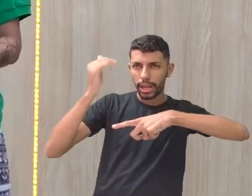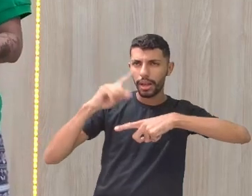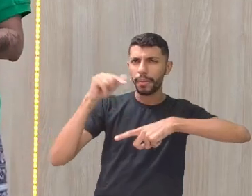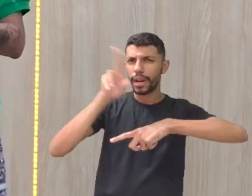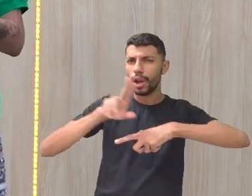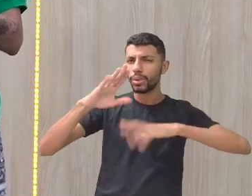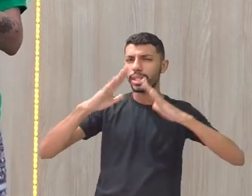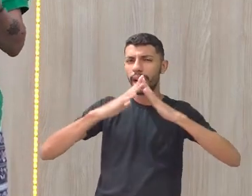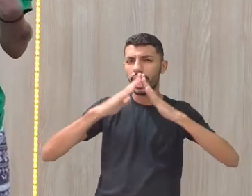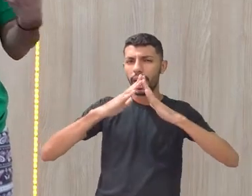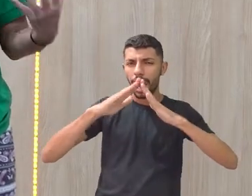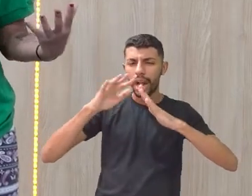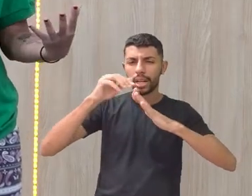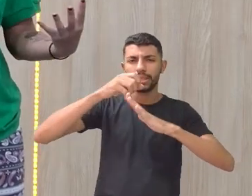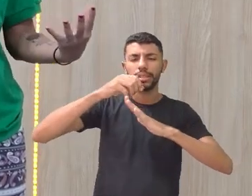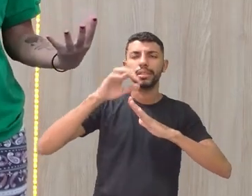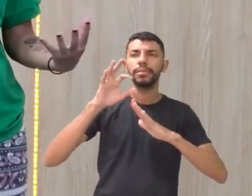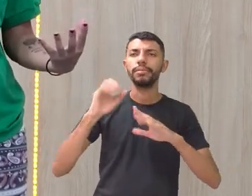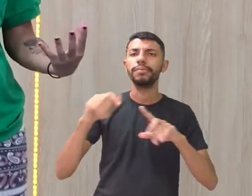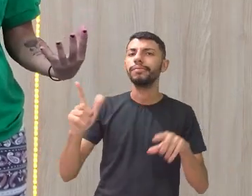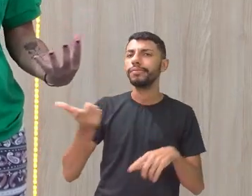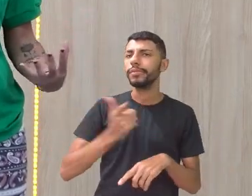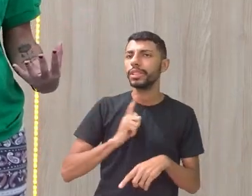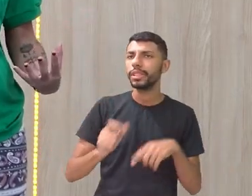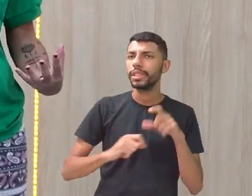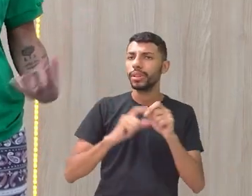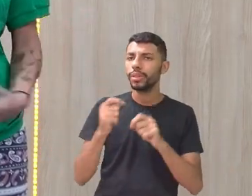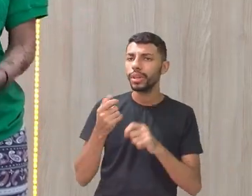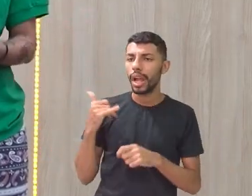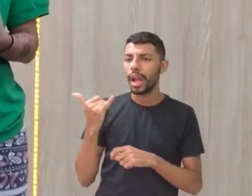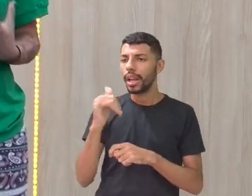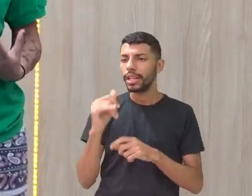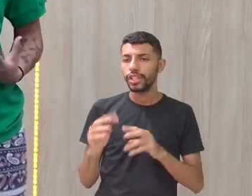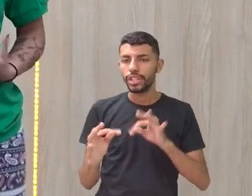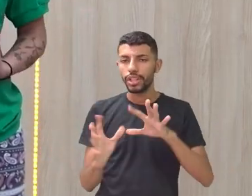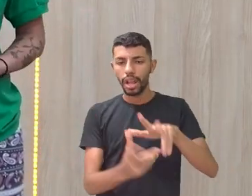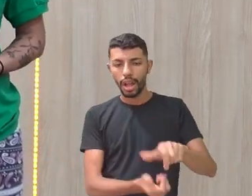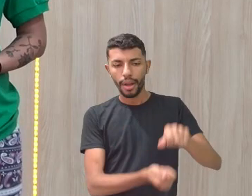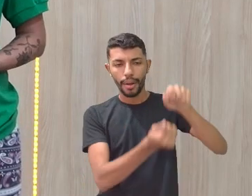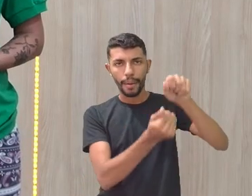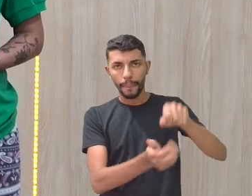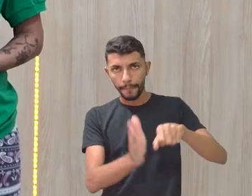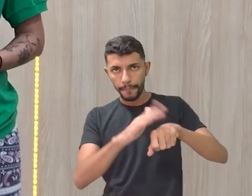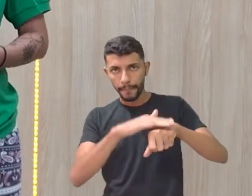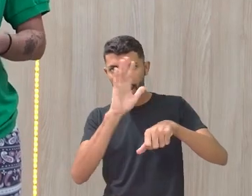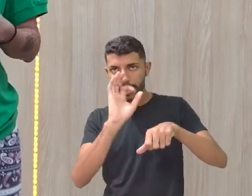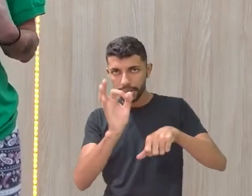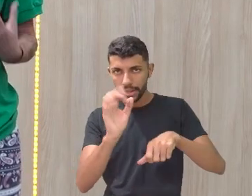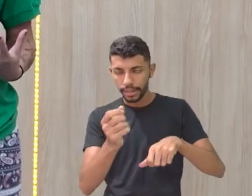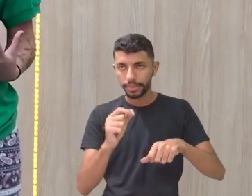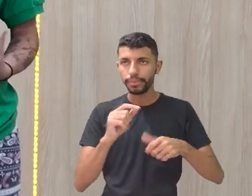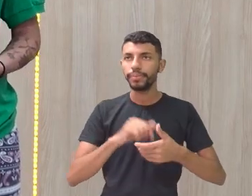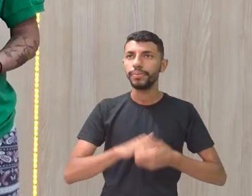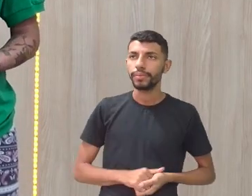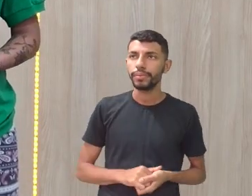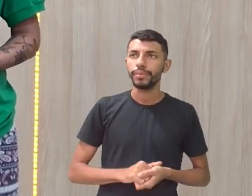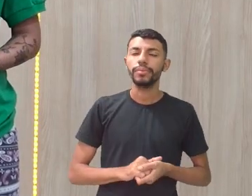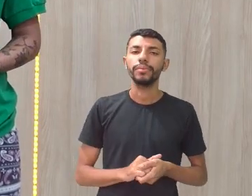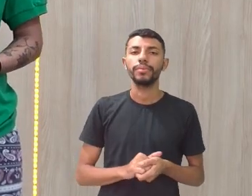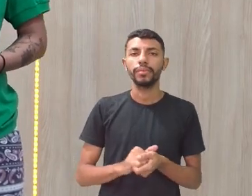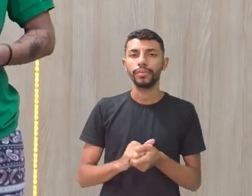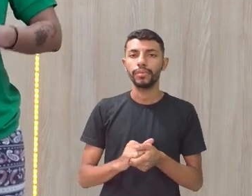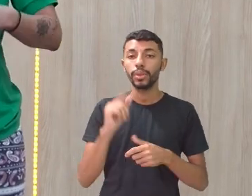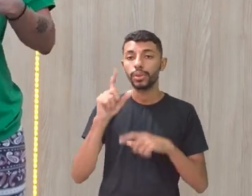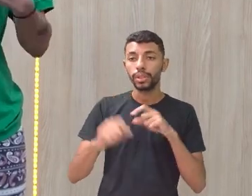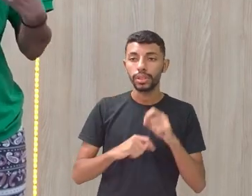casas, para poder ter essa energia mais sustentável, vamos dizer assim, né, um recurso mais sustentável aí,